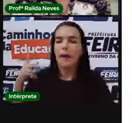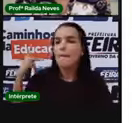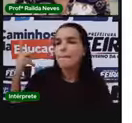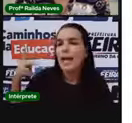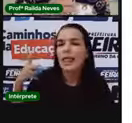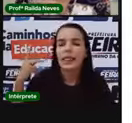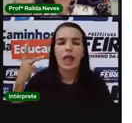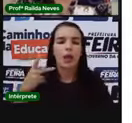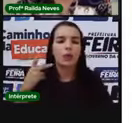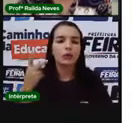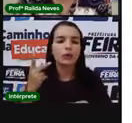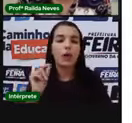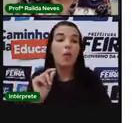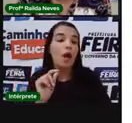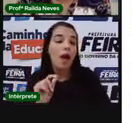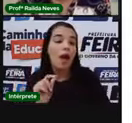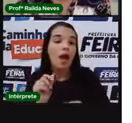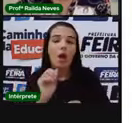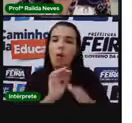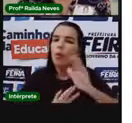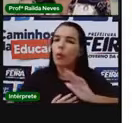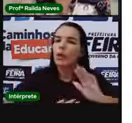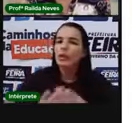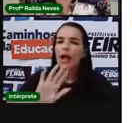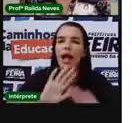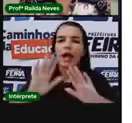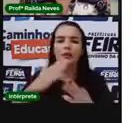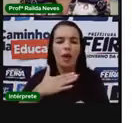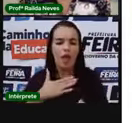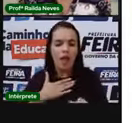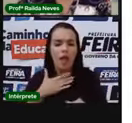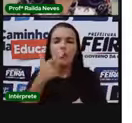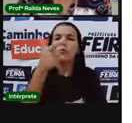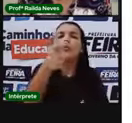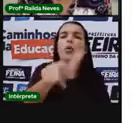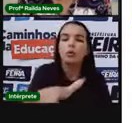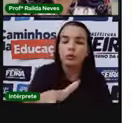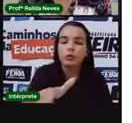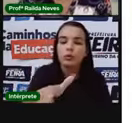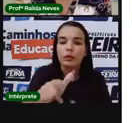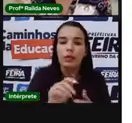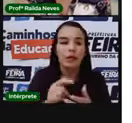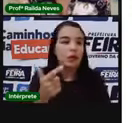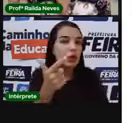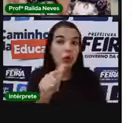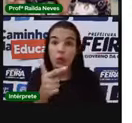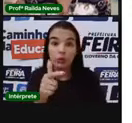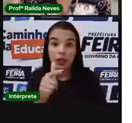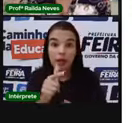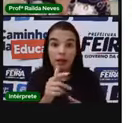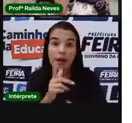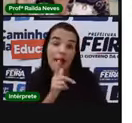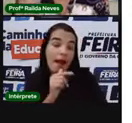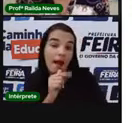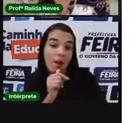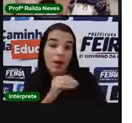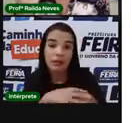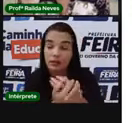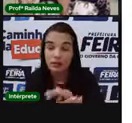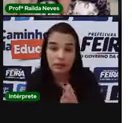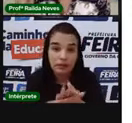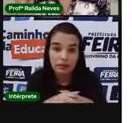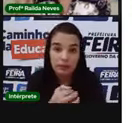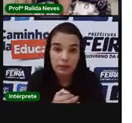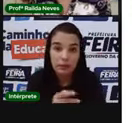outro. Então, lavar sempre as mãos com água, sabão, direitinho. Não tenho água e sabão, álcool em gel. A